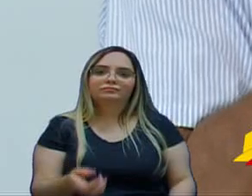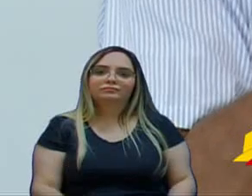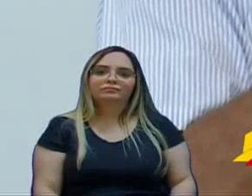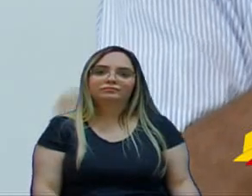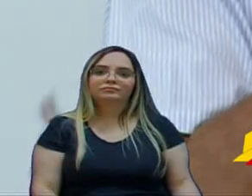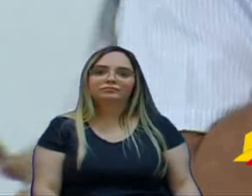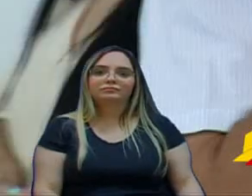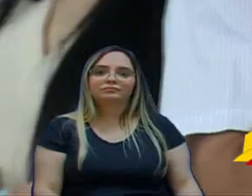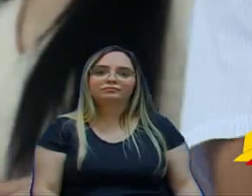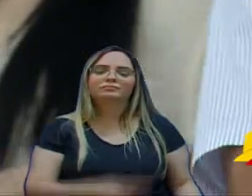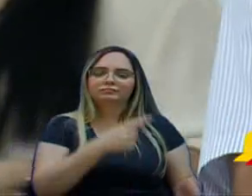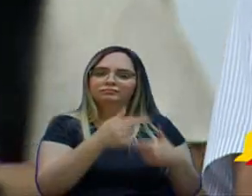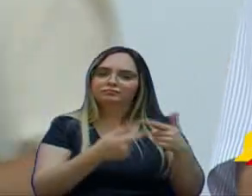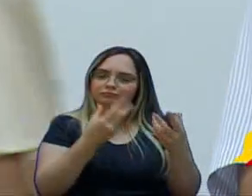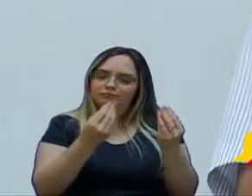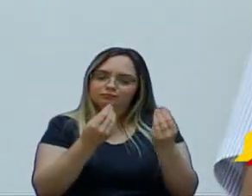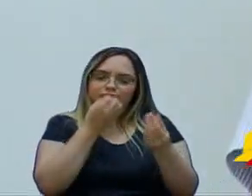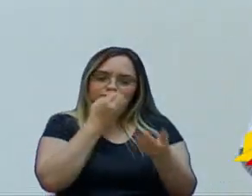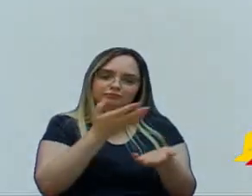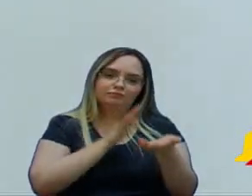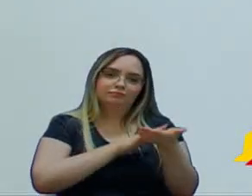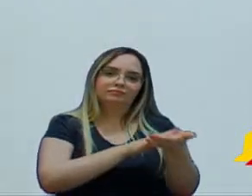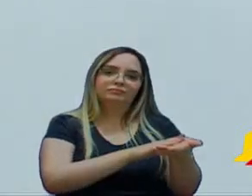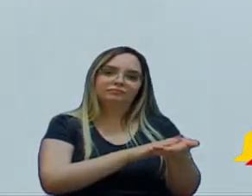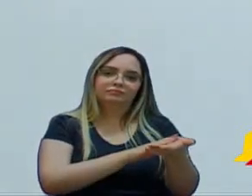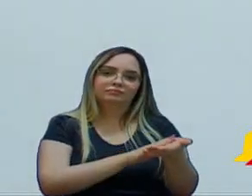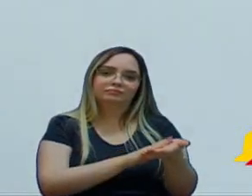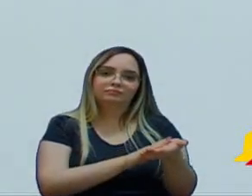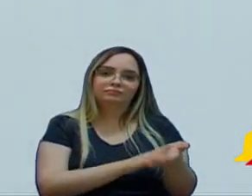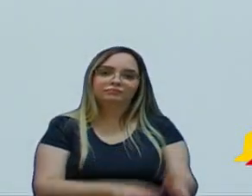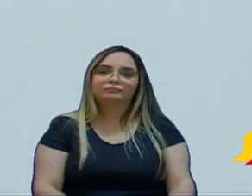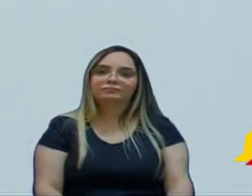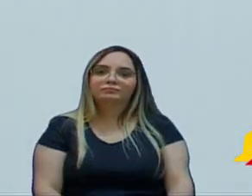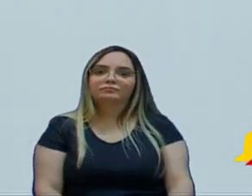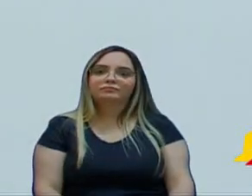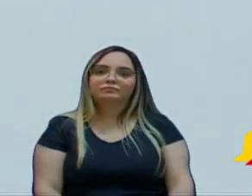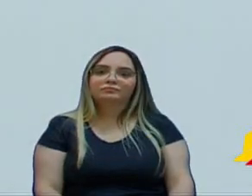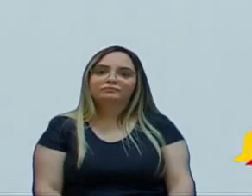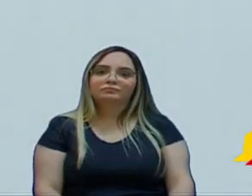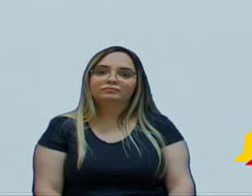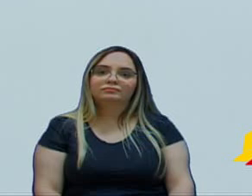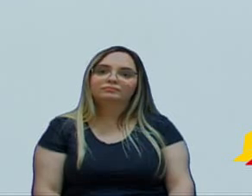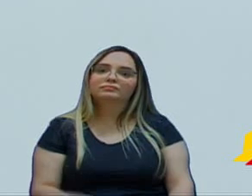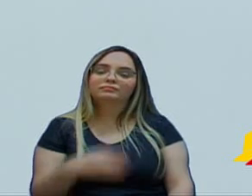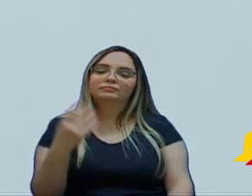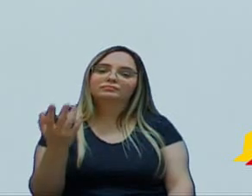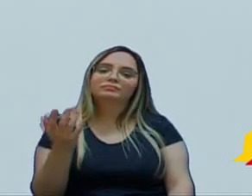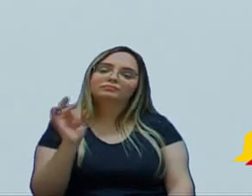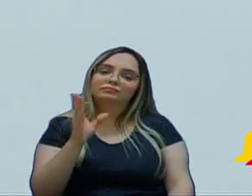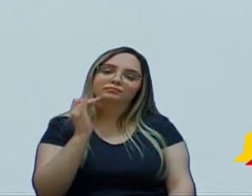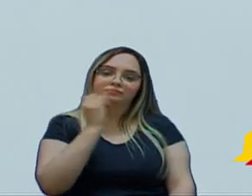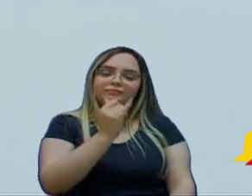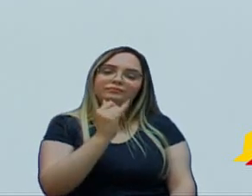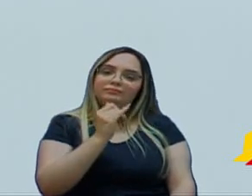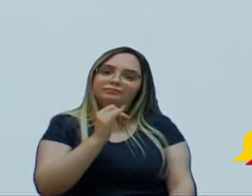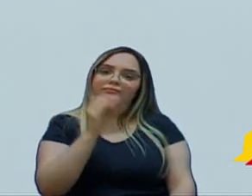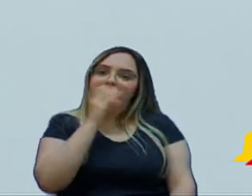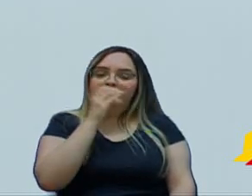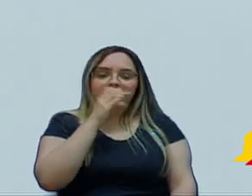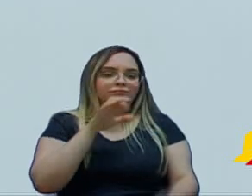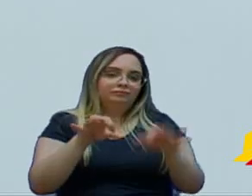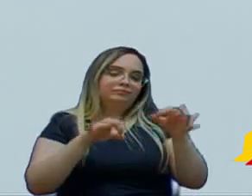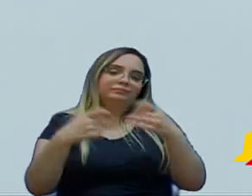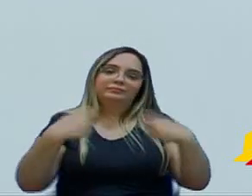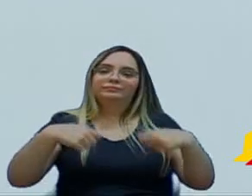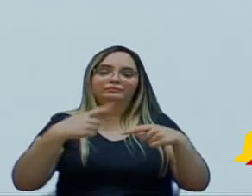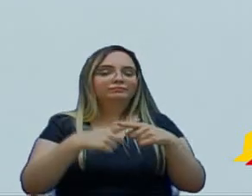você trabalhou para caramba numa coisa, parabéns pelo que você fez aí. Então é isso, vereador, queria só cobrar o mais rápido possível